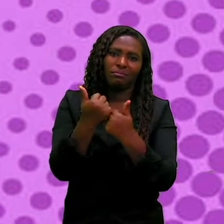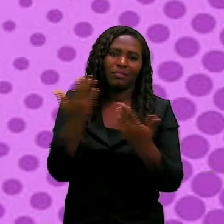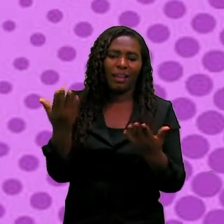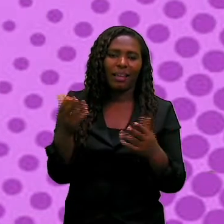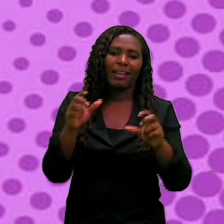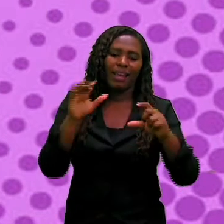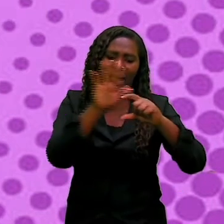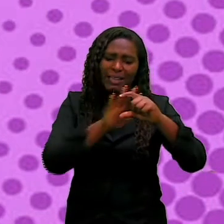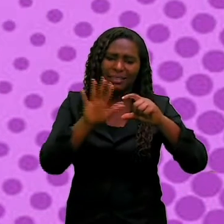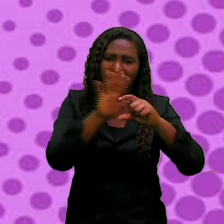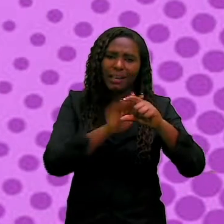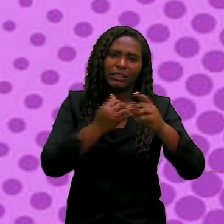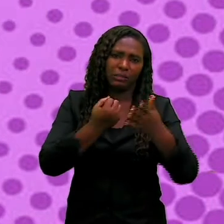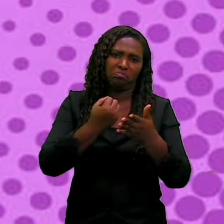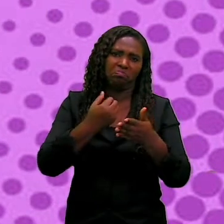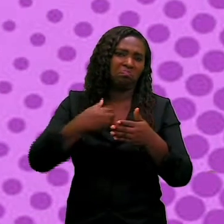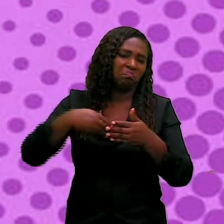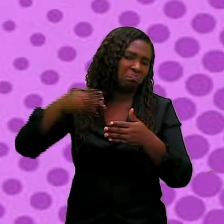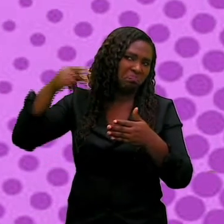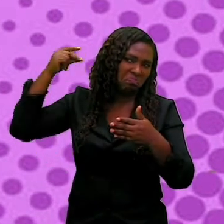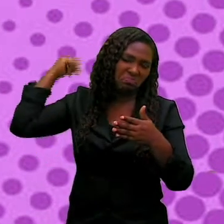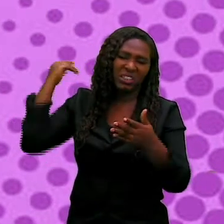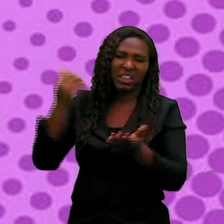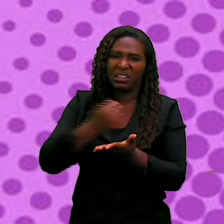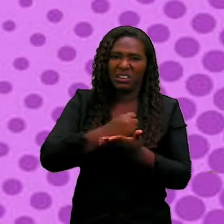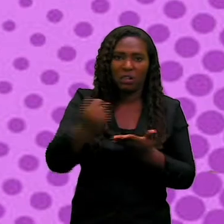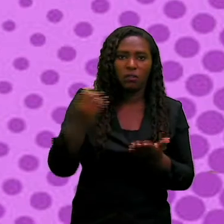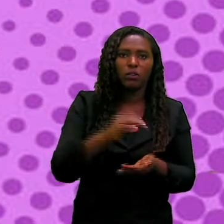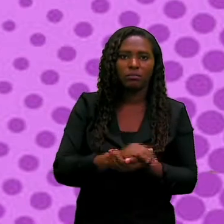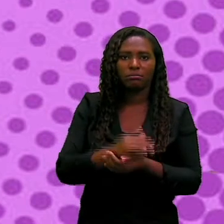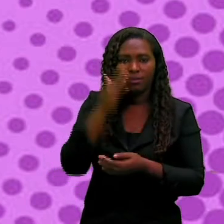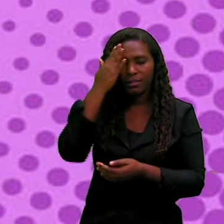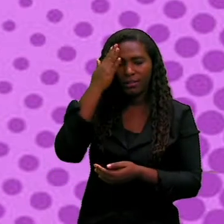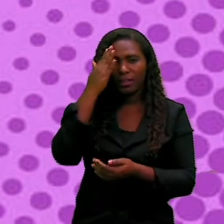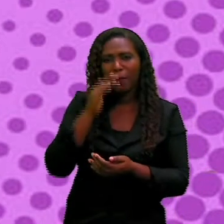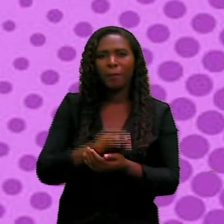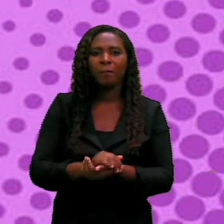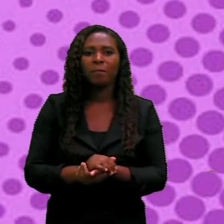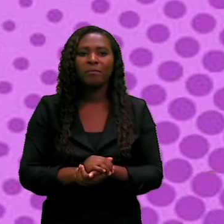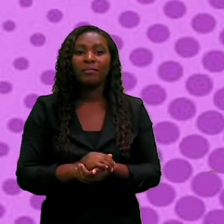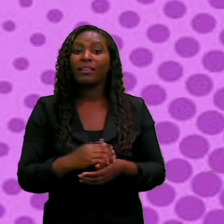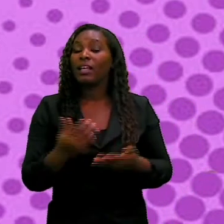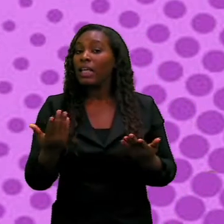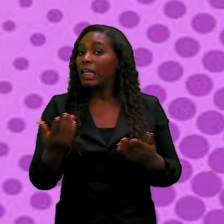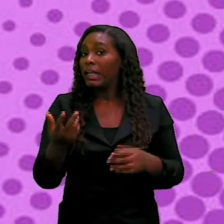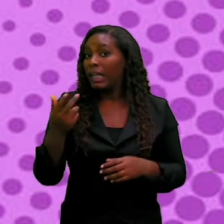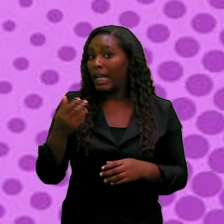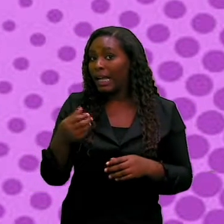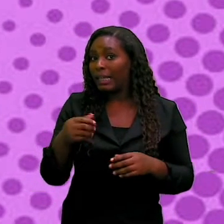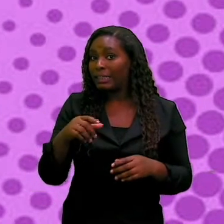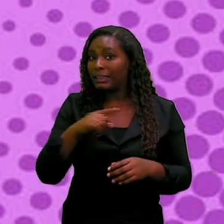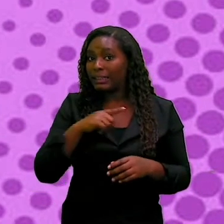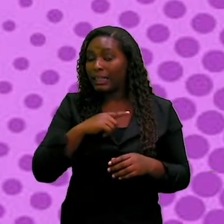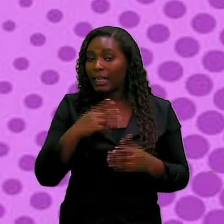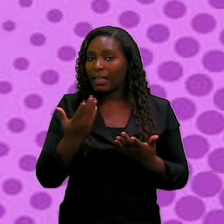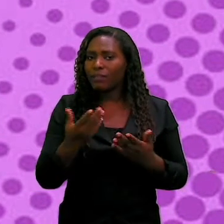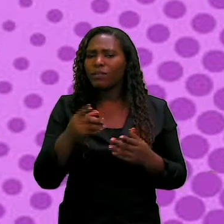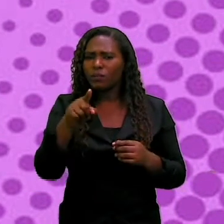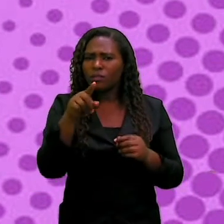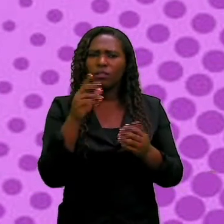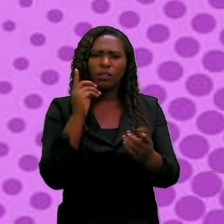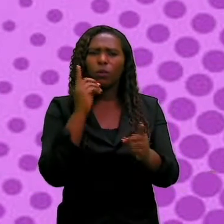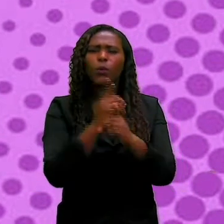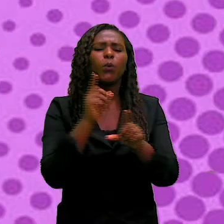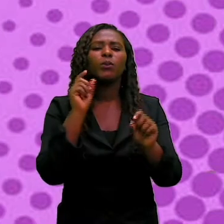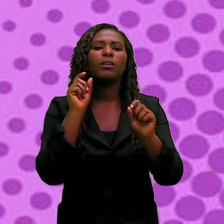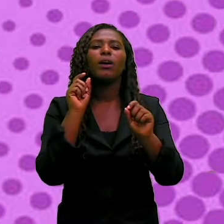onde? Nas seções de artigos de opinião e carta dos leitores, justamente por indicarem opiniões por